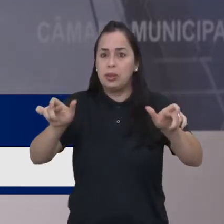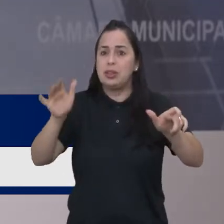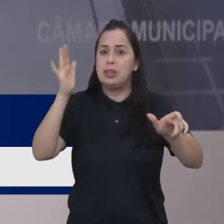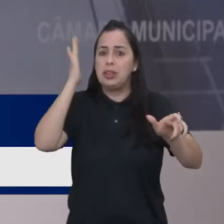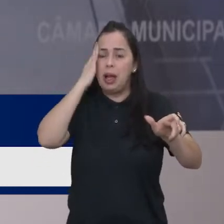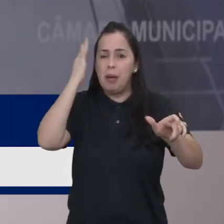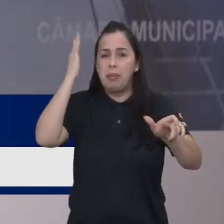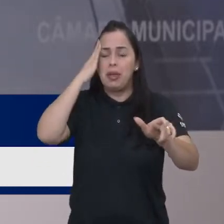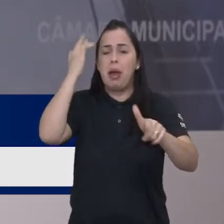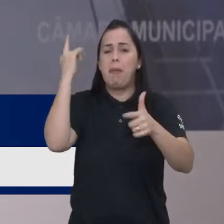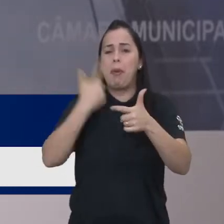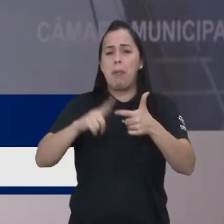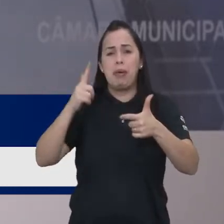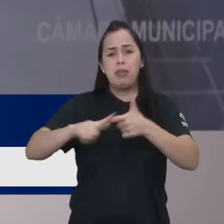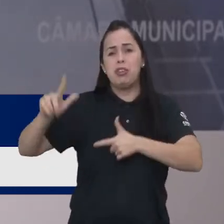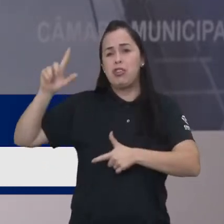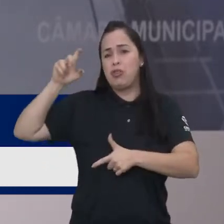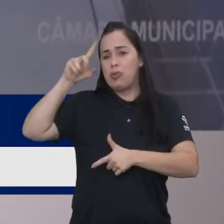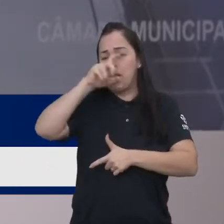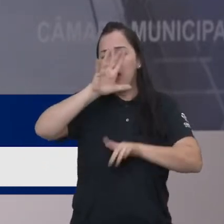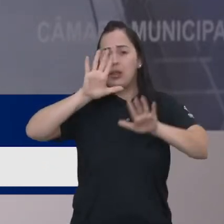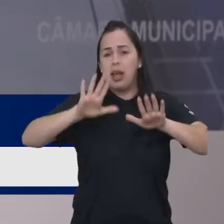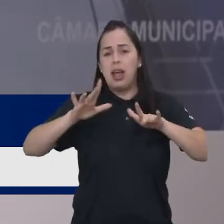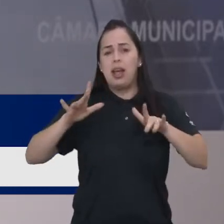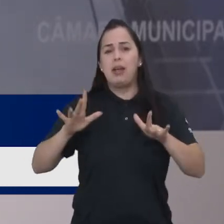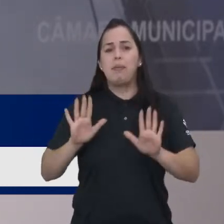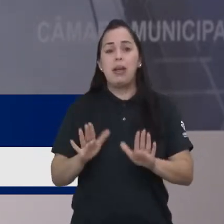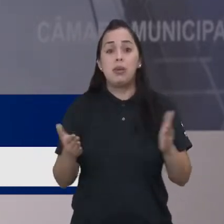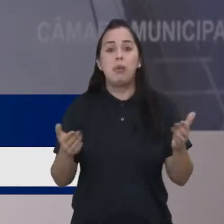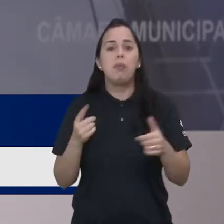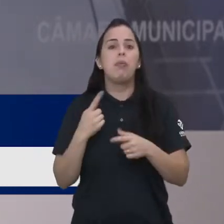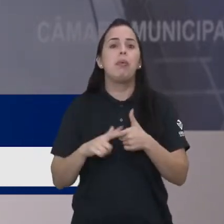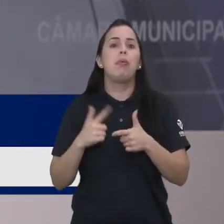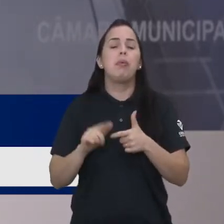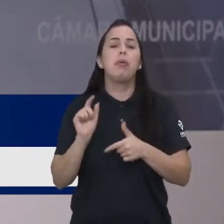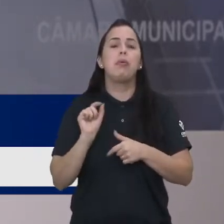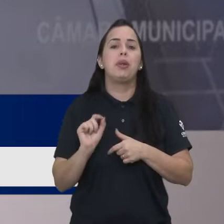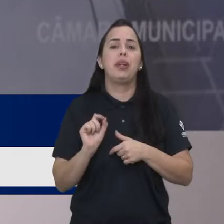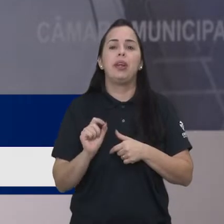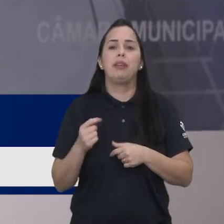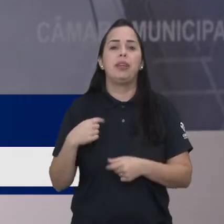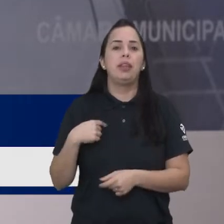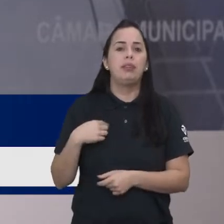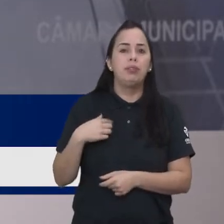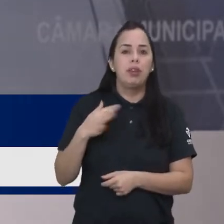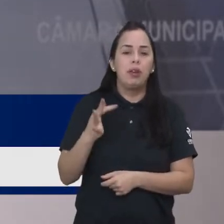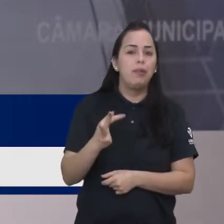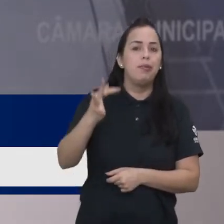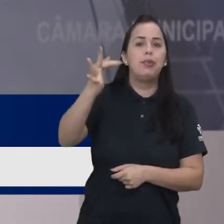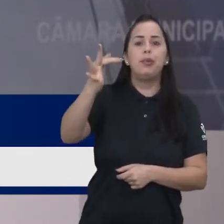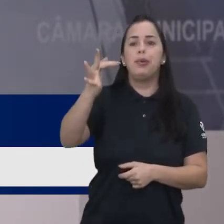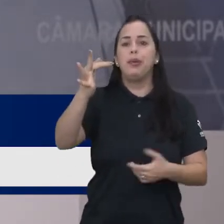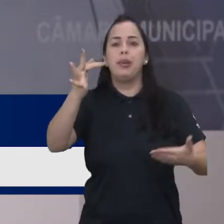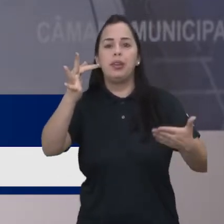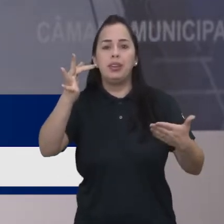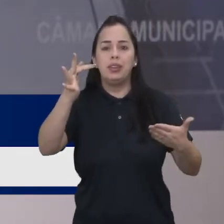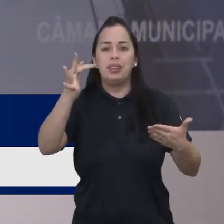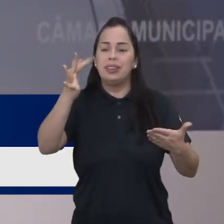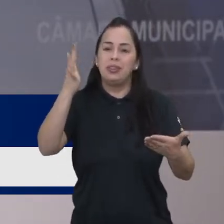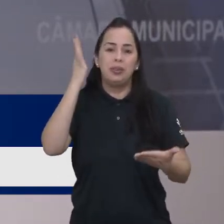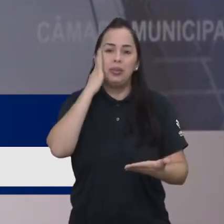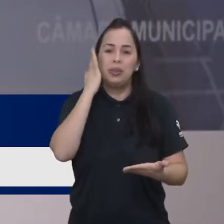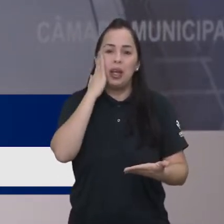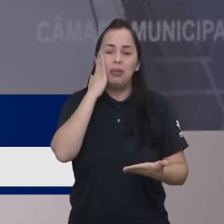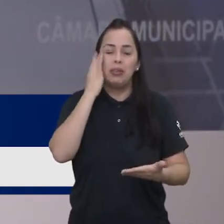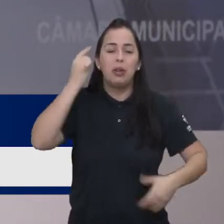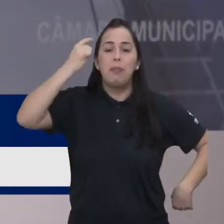complexo, que é um problema que vai demorar tempo. Mas o problema hoje, acho que a gente não vê luz no fim do túnel. A única coisa que a vê no fim do túnel